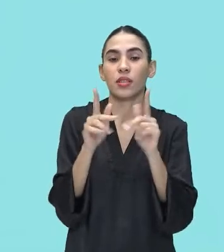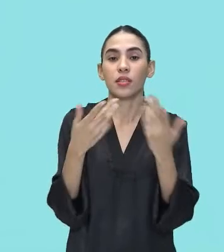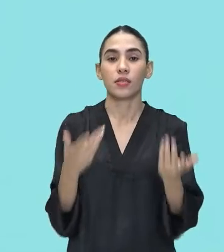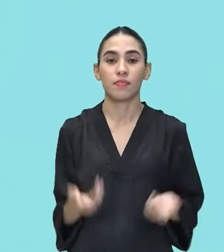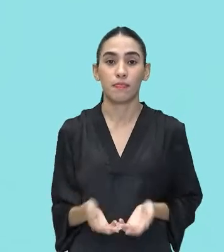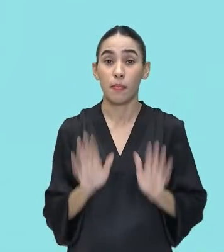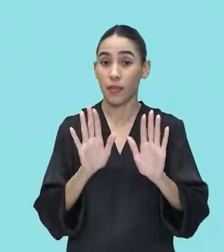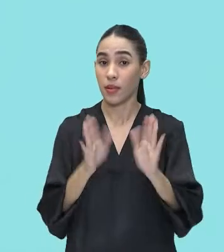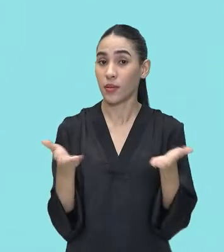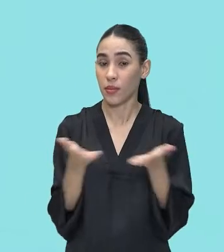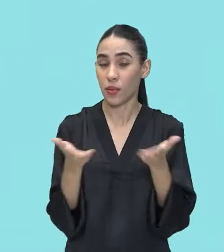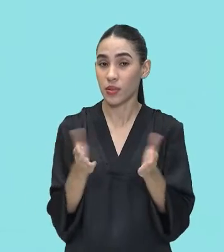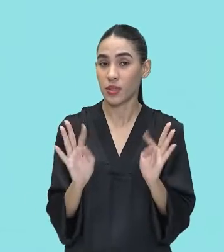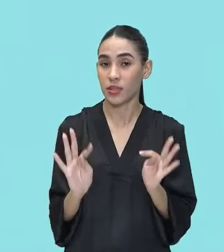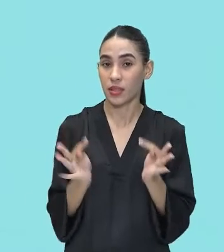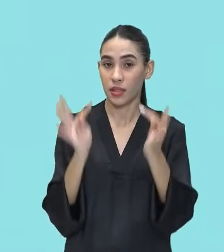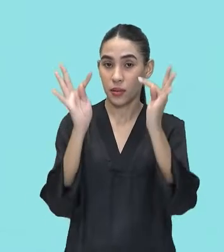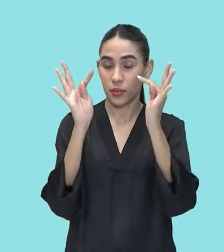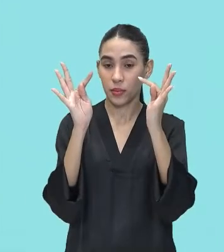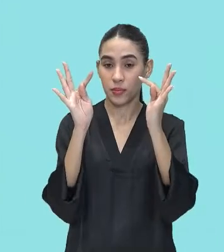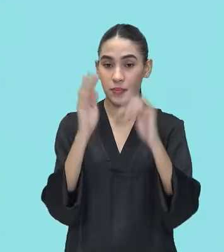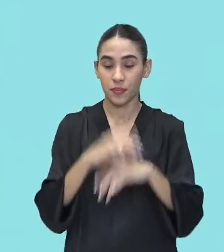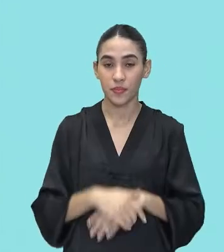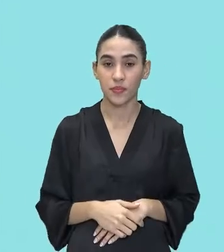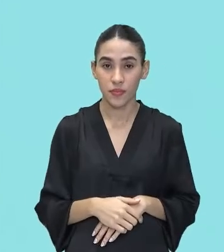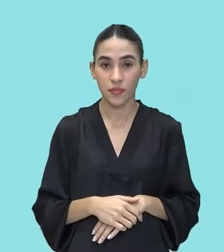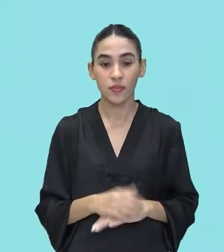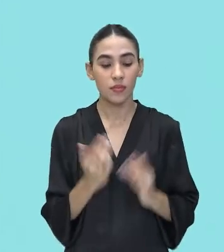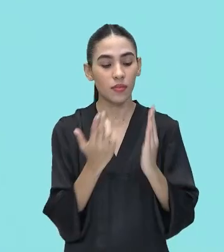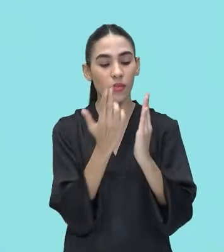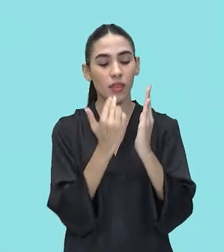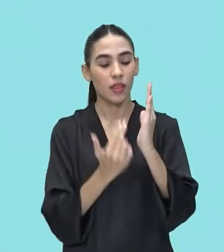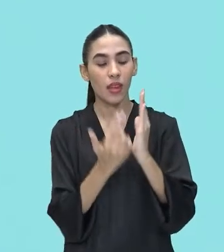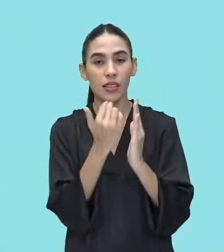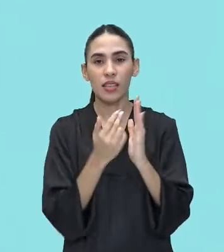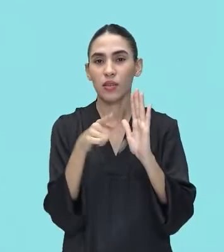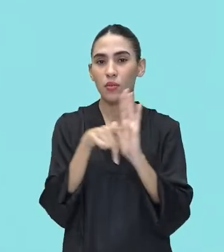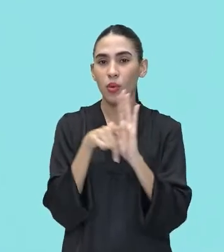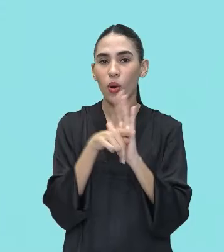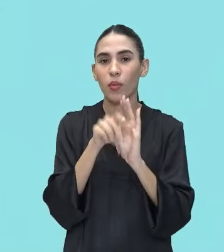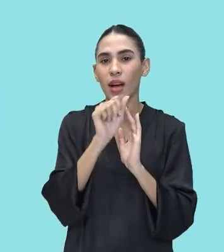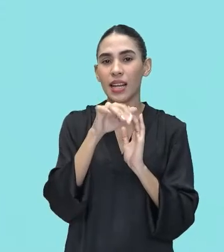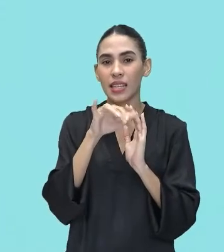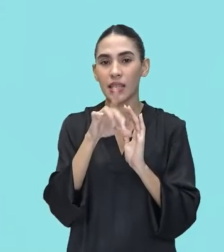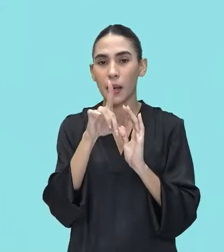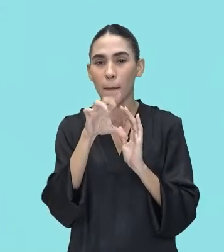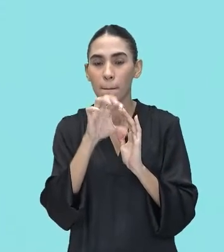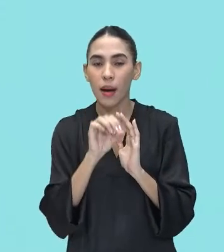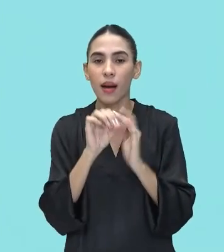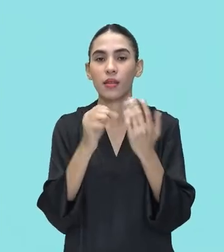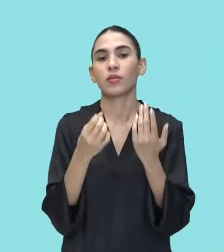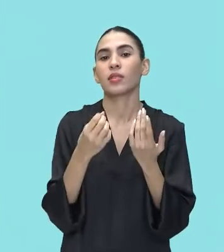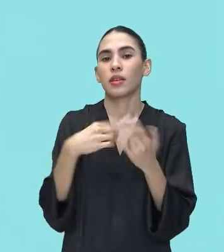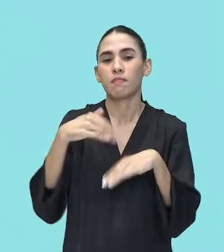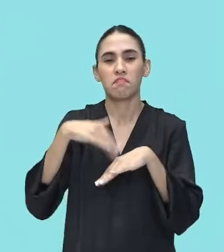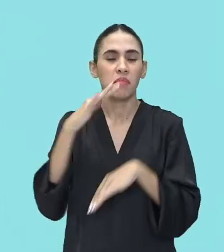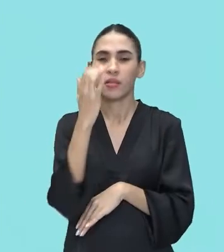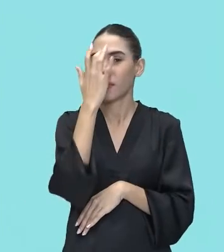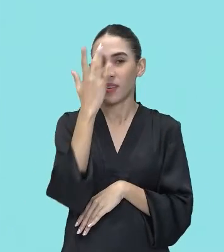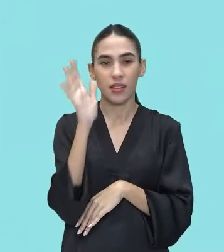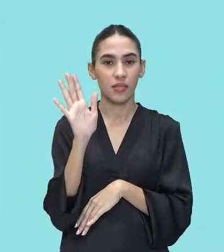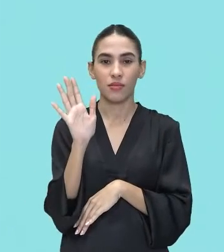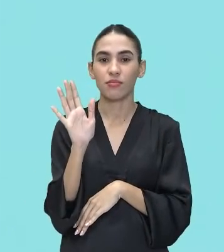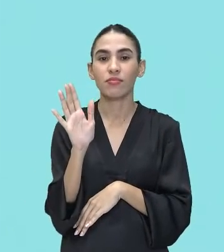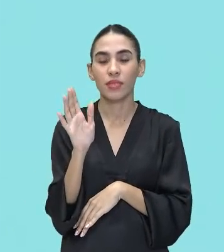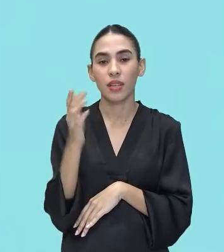a tecnologia, esses desenhos animados ficaram muito mais fácil